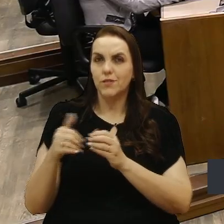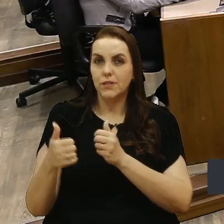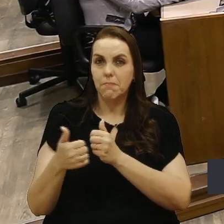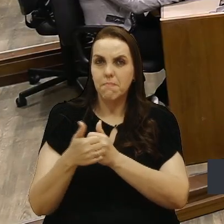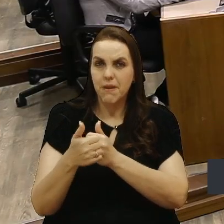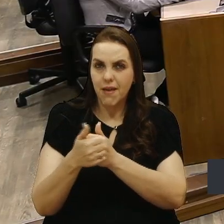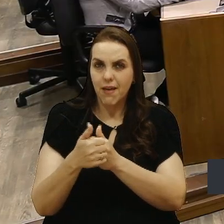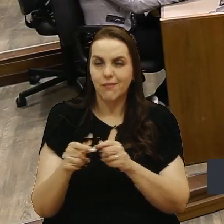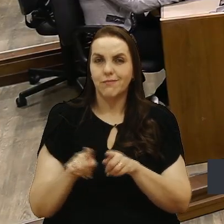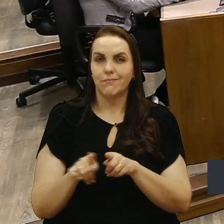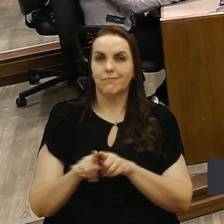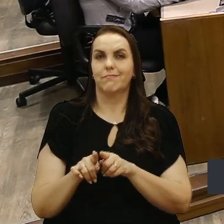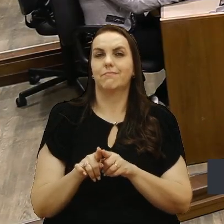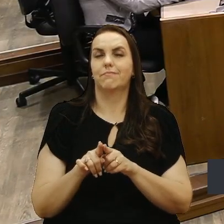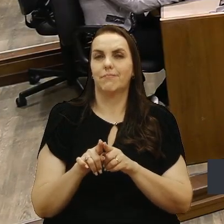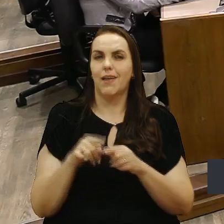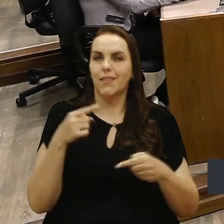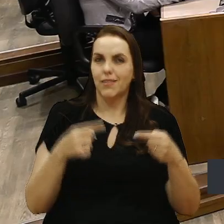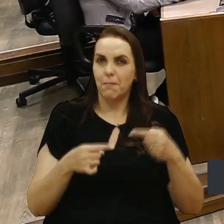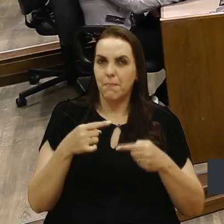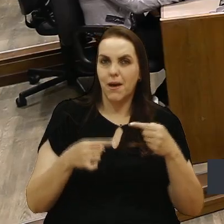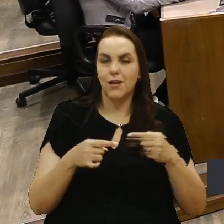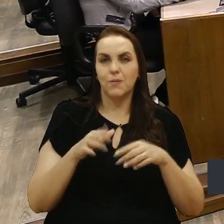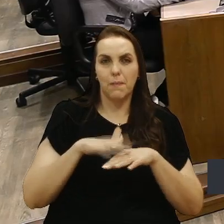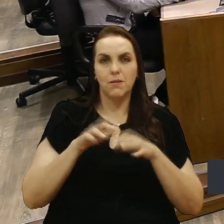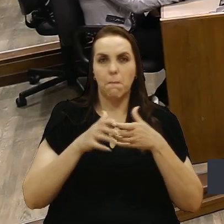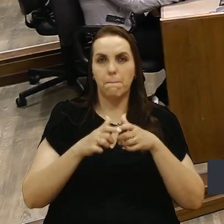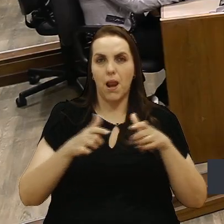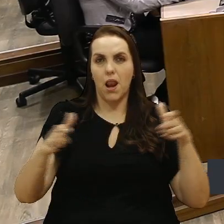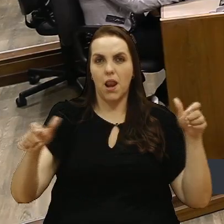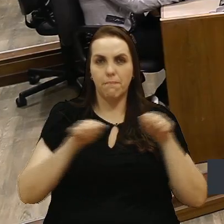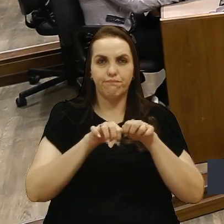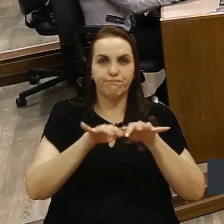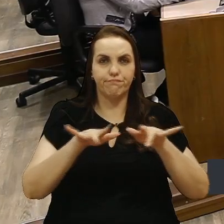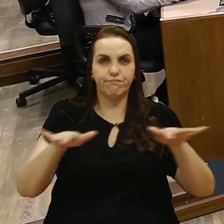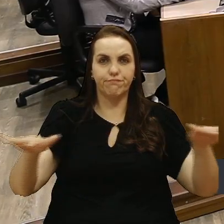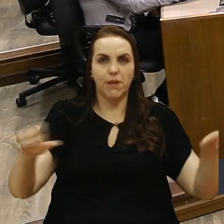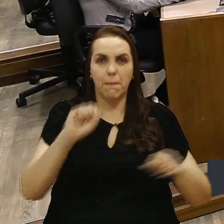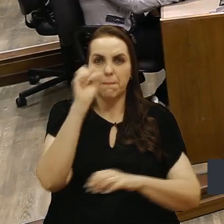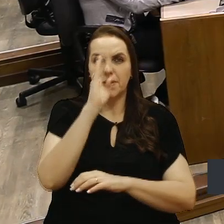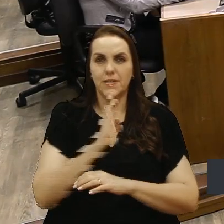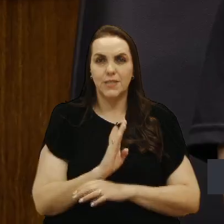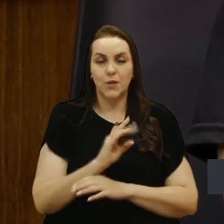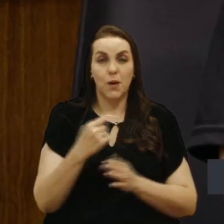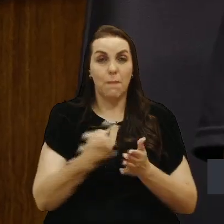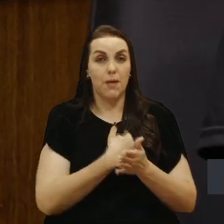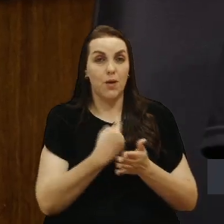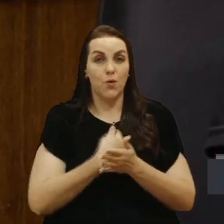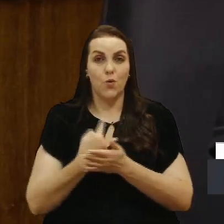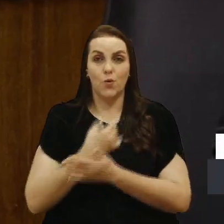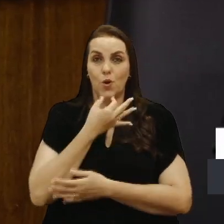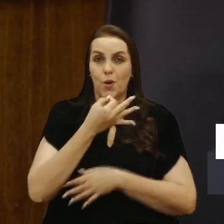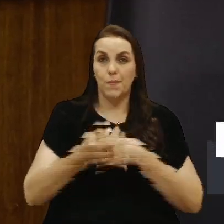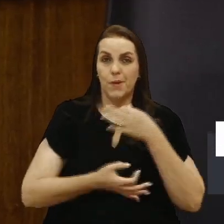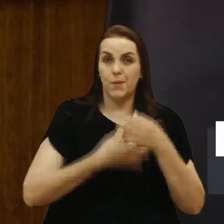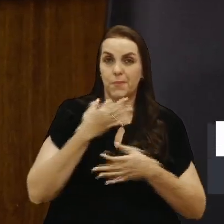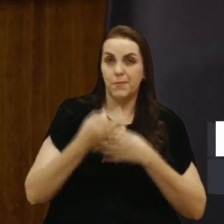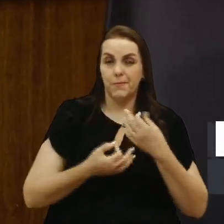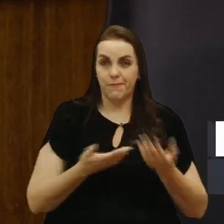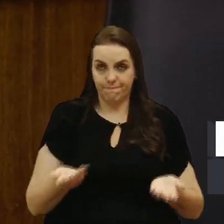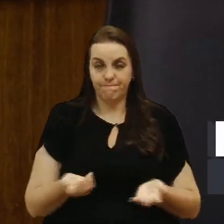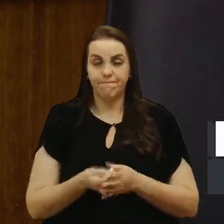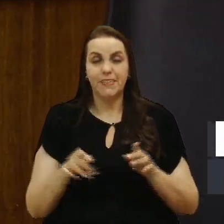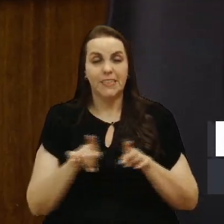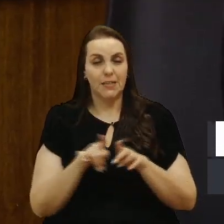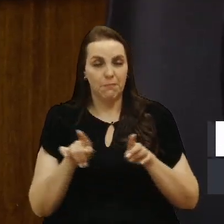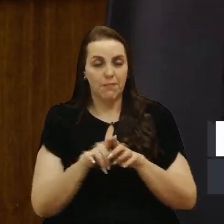vem tomando um pouco mais do Brasil. Então, em vários lugares que a gente vai, as pessoas perguntam a nossa opinião, inclusive os trabalhadores dos